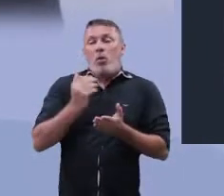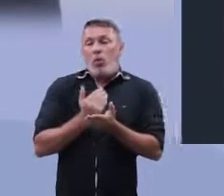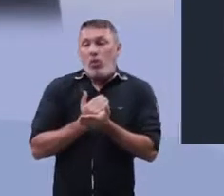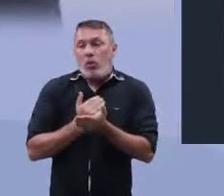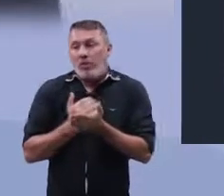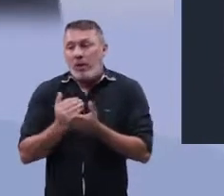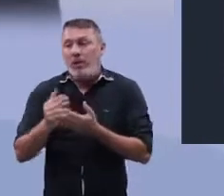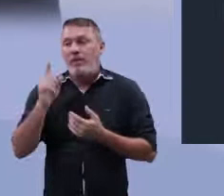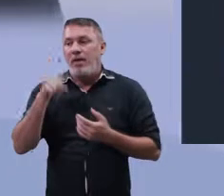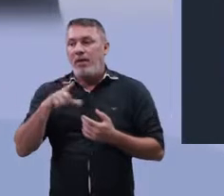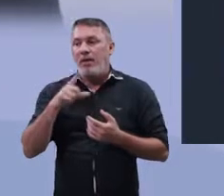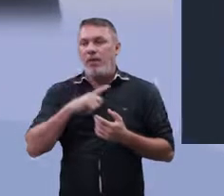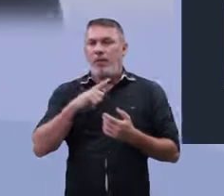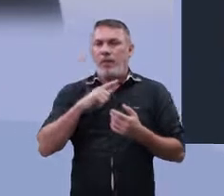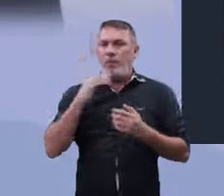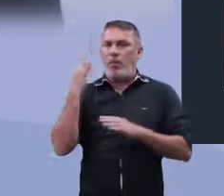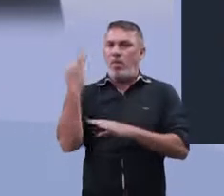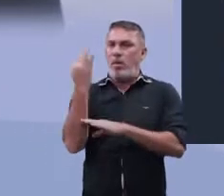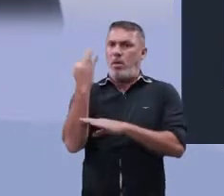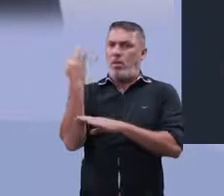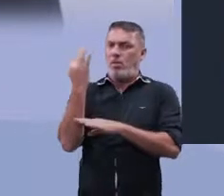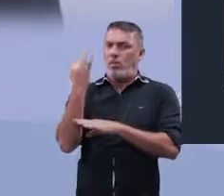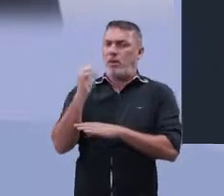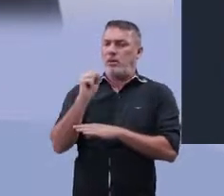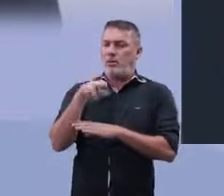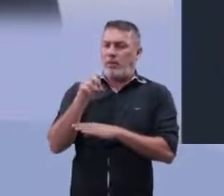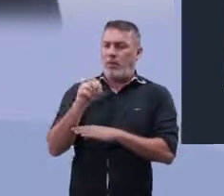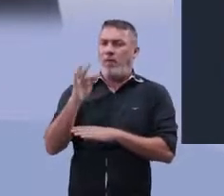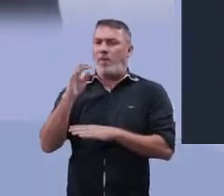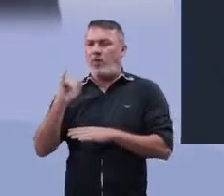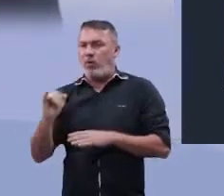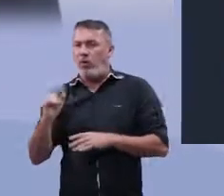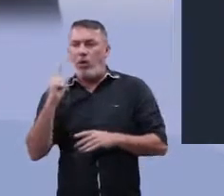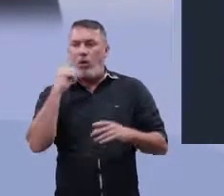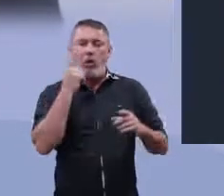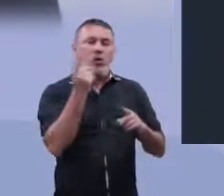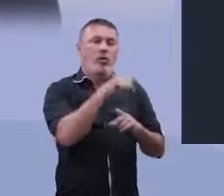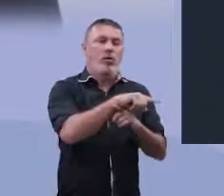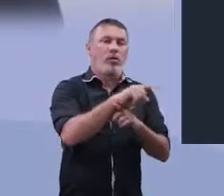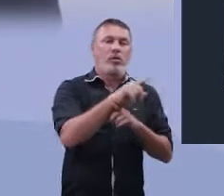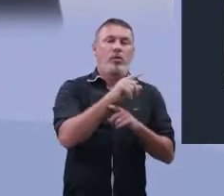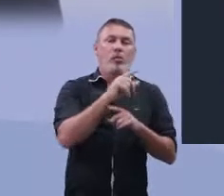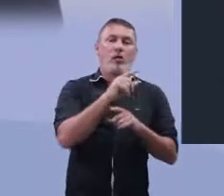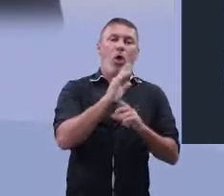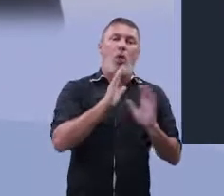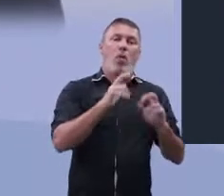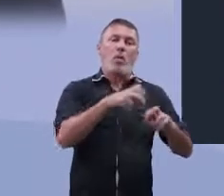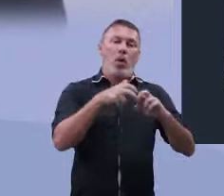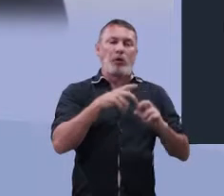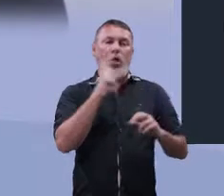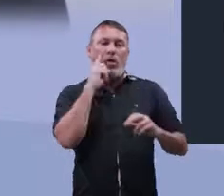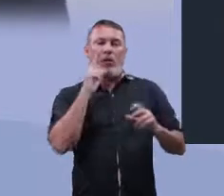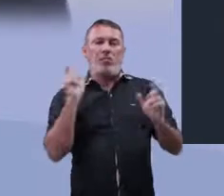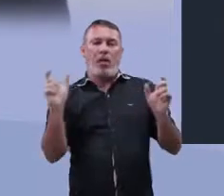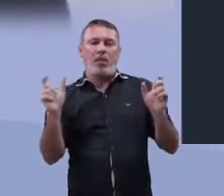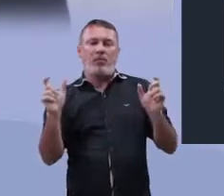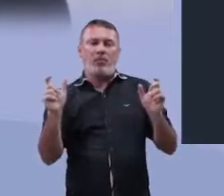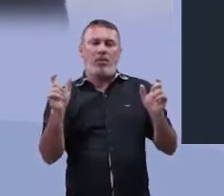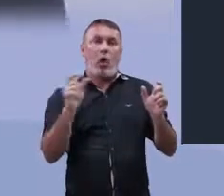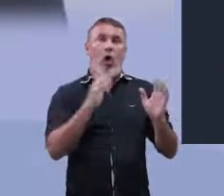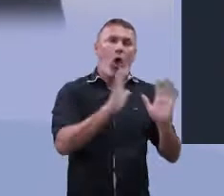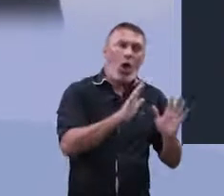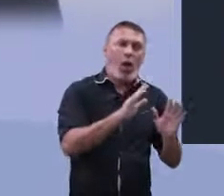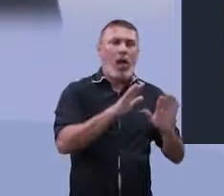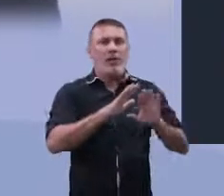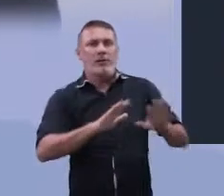pois, é utilizada uma linguagem mais formal, ok? Em comparação com a paródia, que diz: negócio seguinte, né? Já é